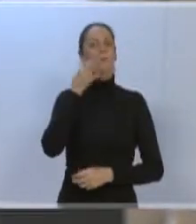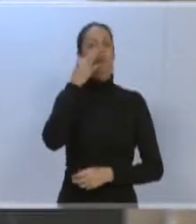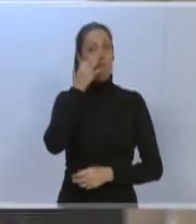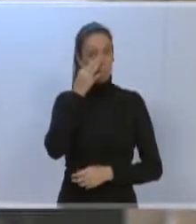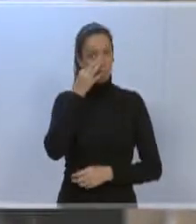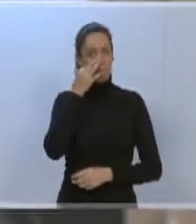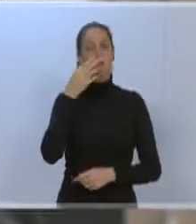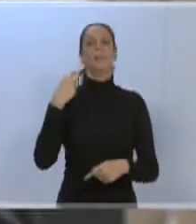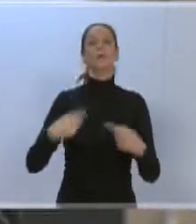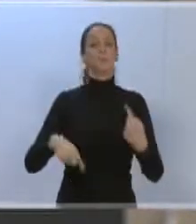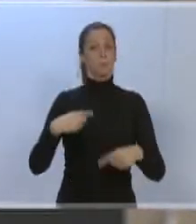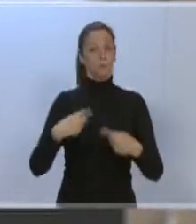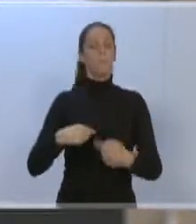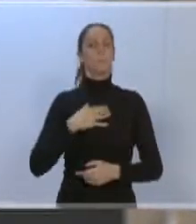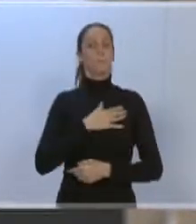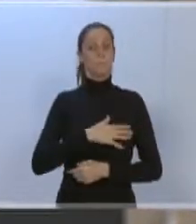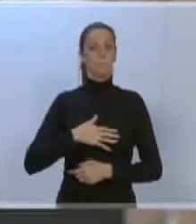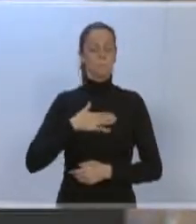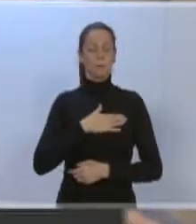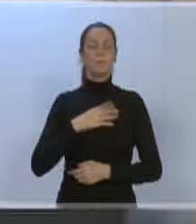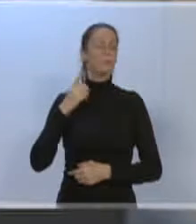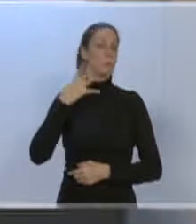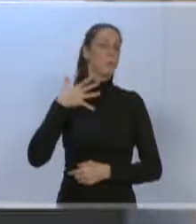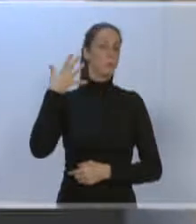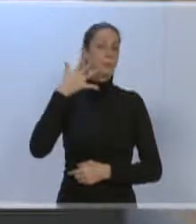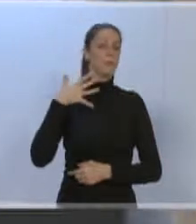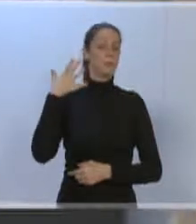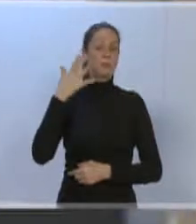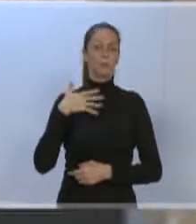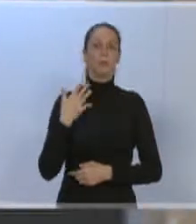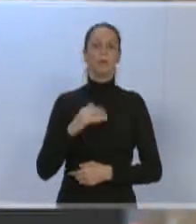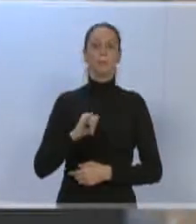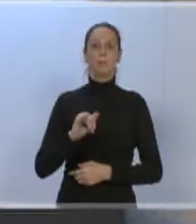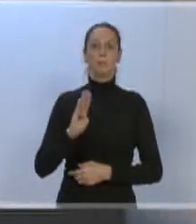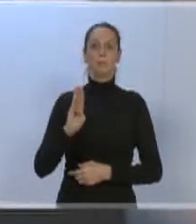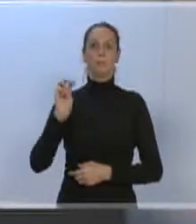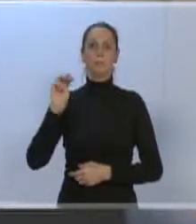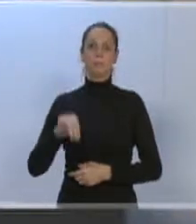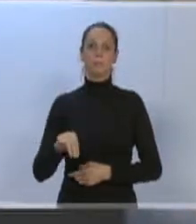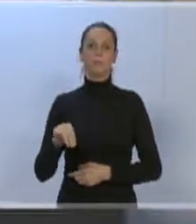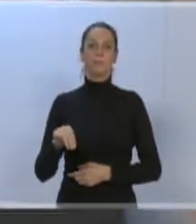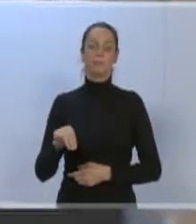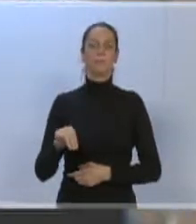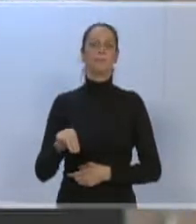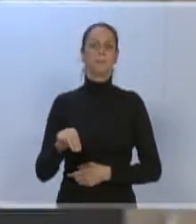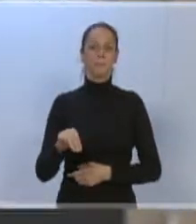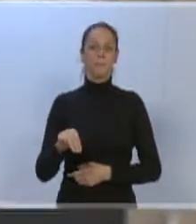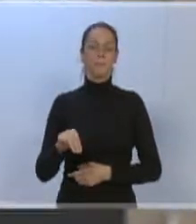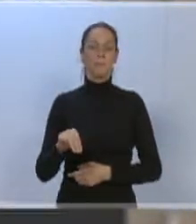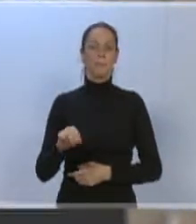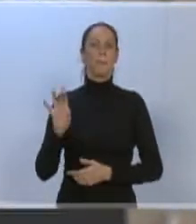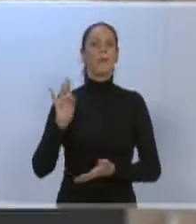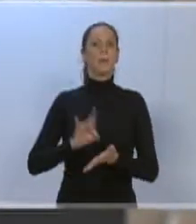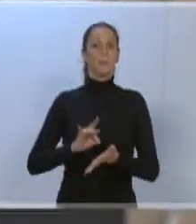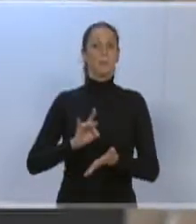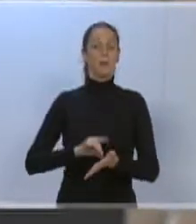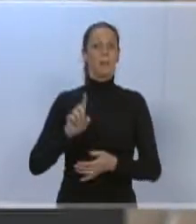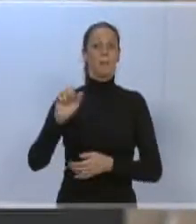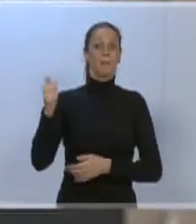quero repetir aqui do executivo da ibm da américa latina primeiro que é a